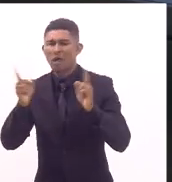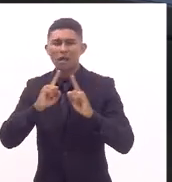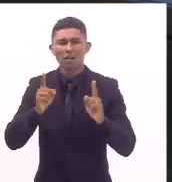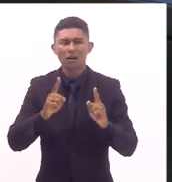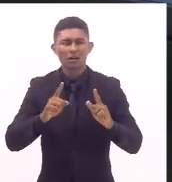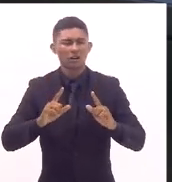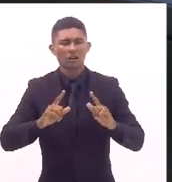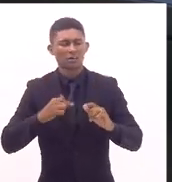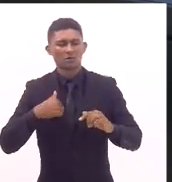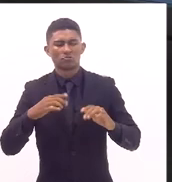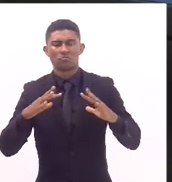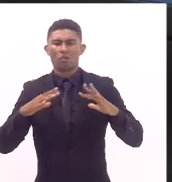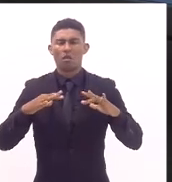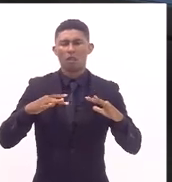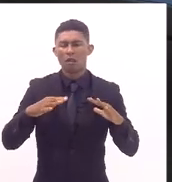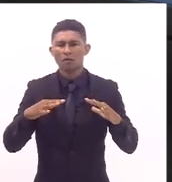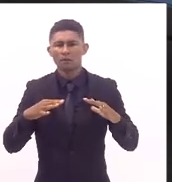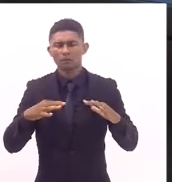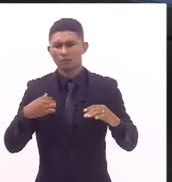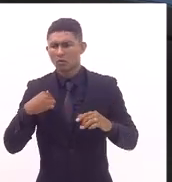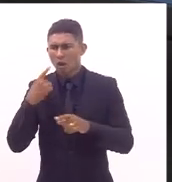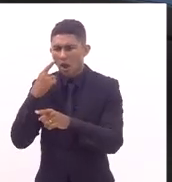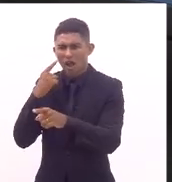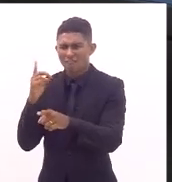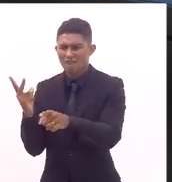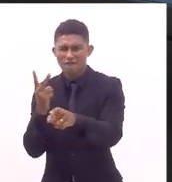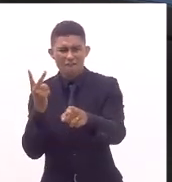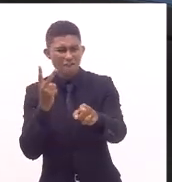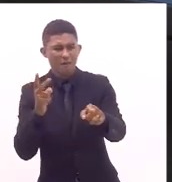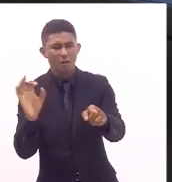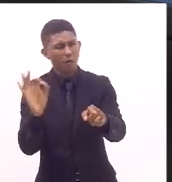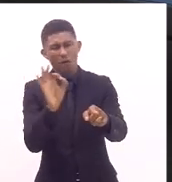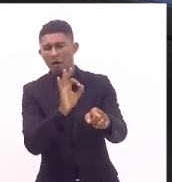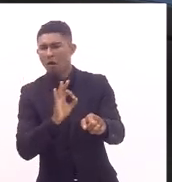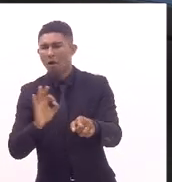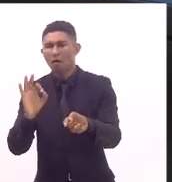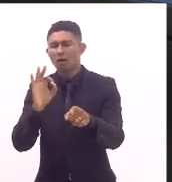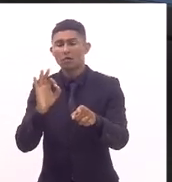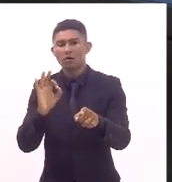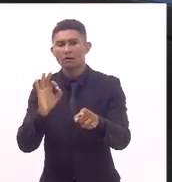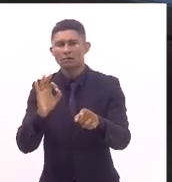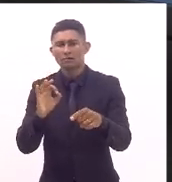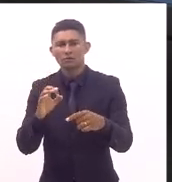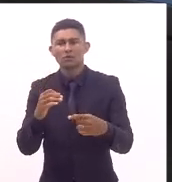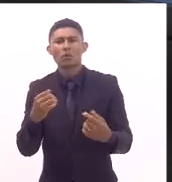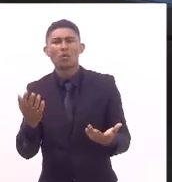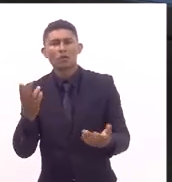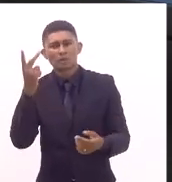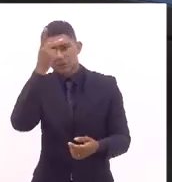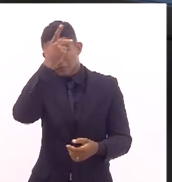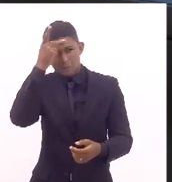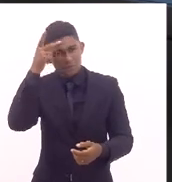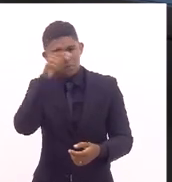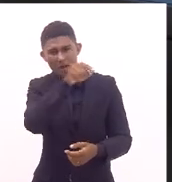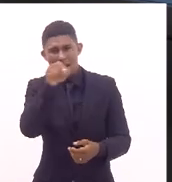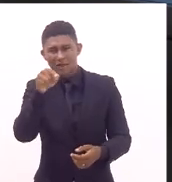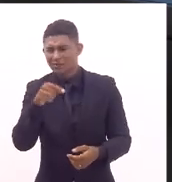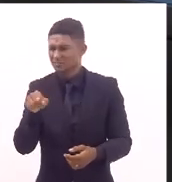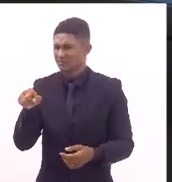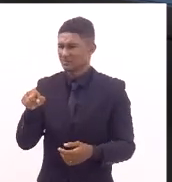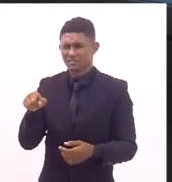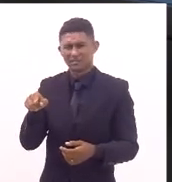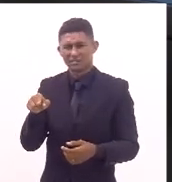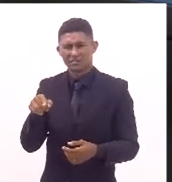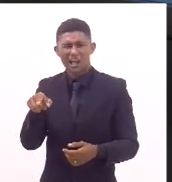não faz nada que não ver valor e ninguém que todo todo mundo tem um problema tem um